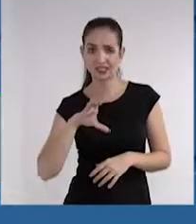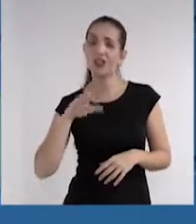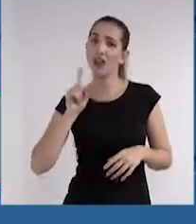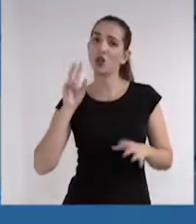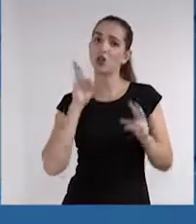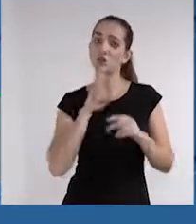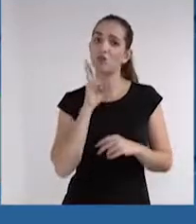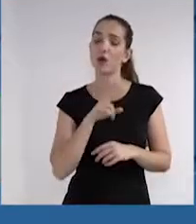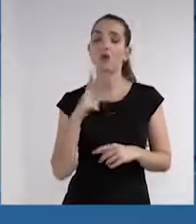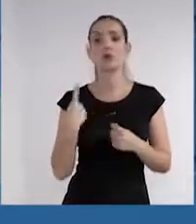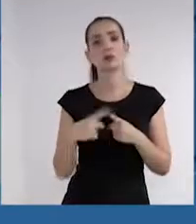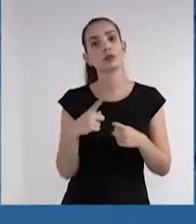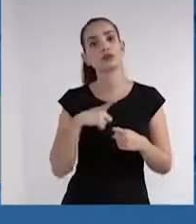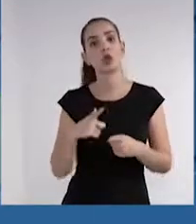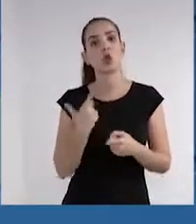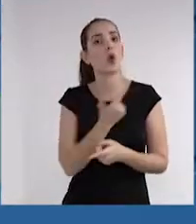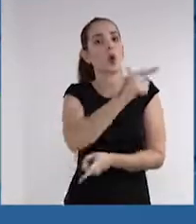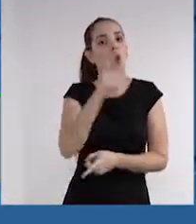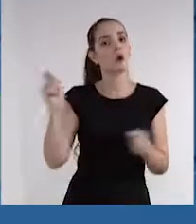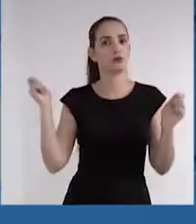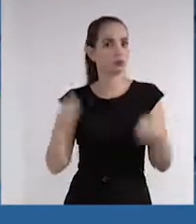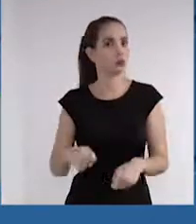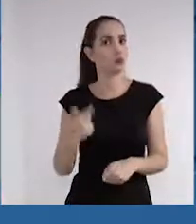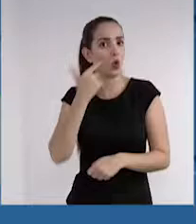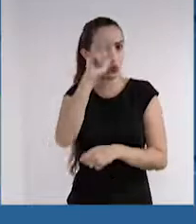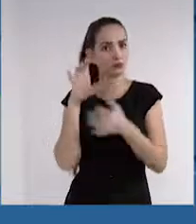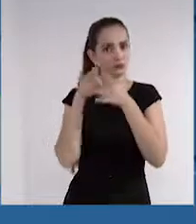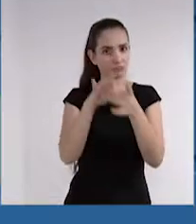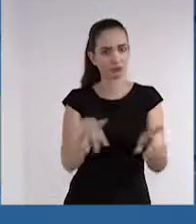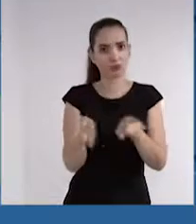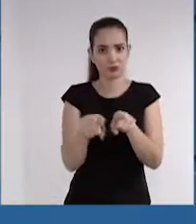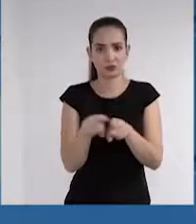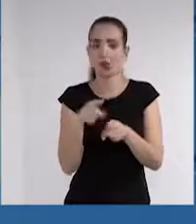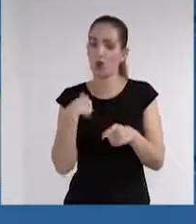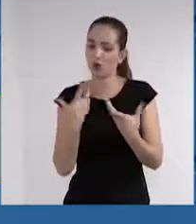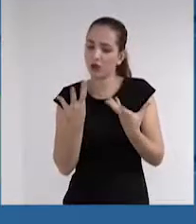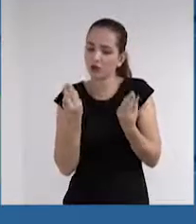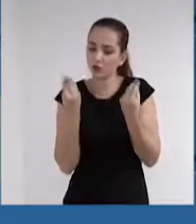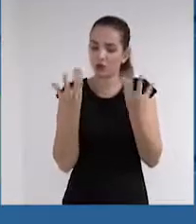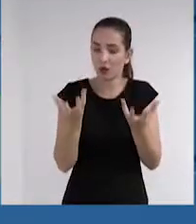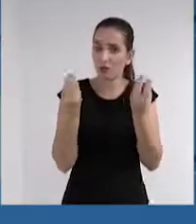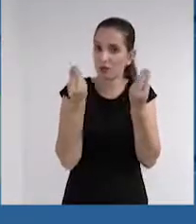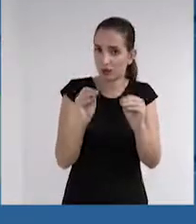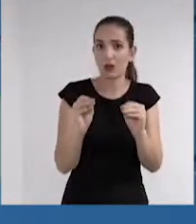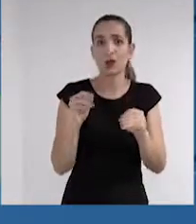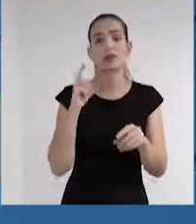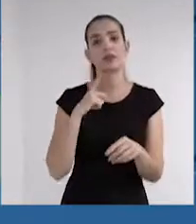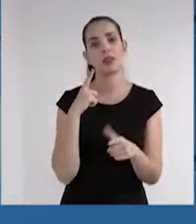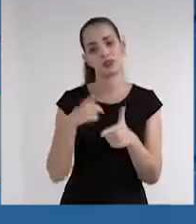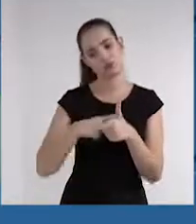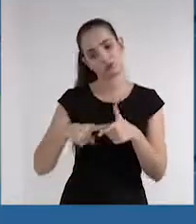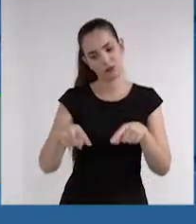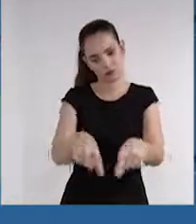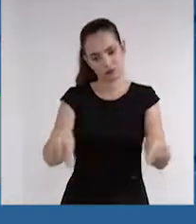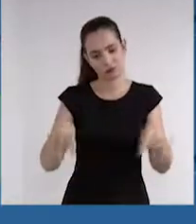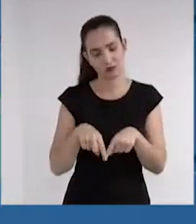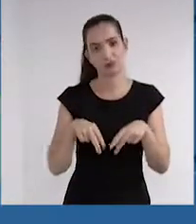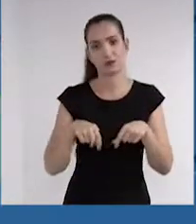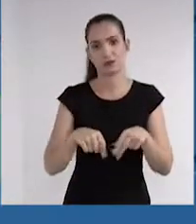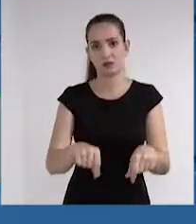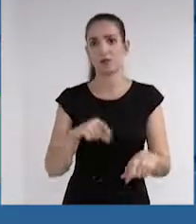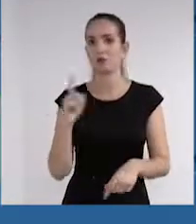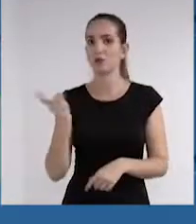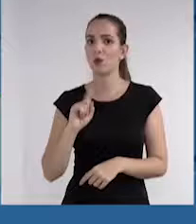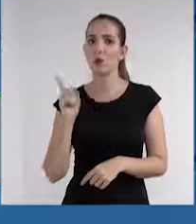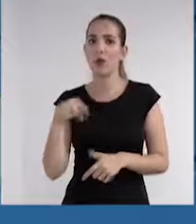essas possibilidades. E um outro aspecto que eu queria colocar aqui nesse sentido. A questão da reforma agrária, ela não é